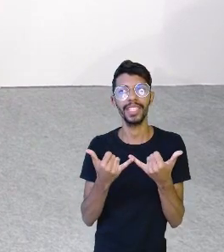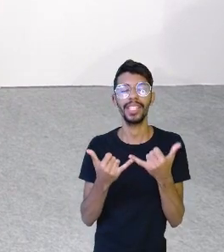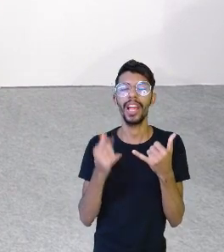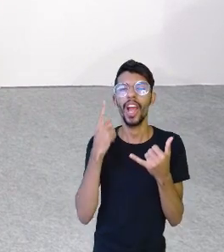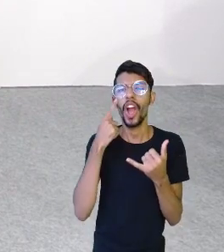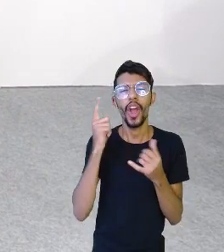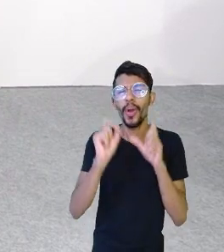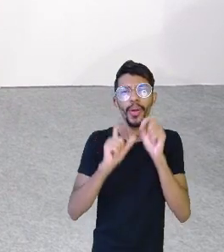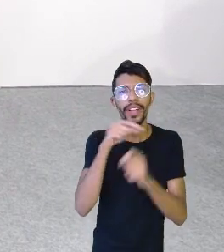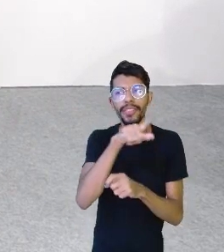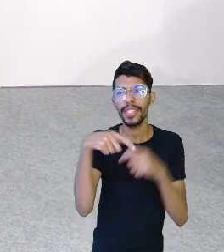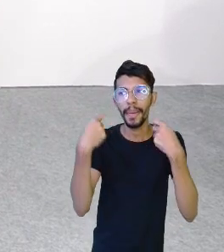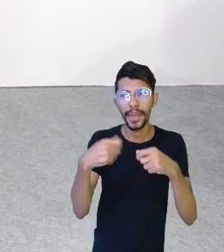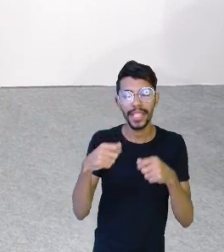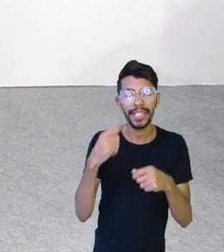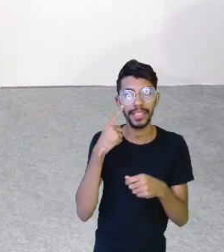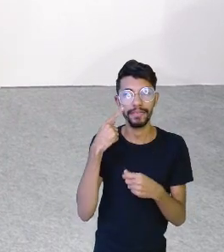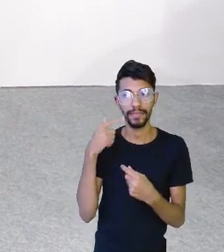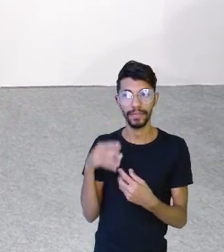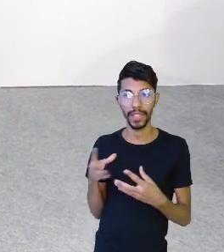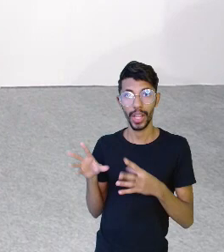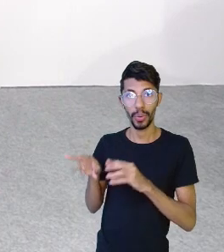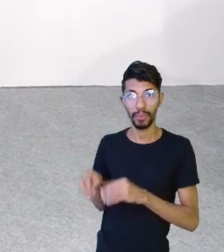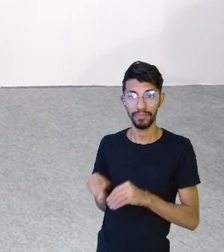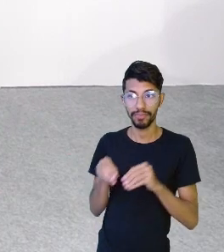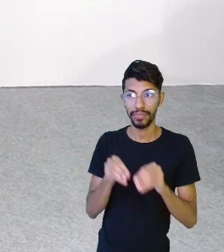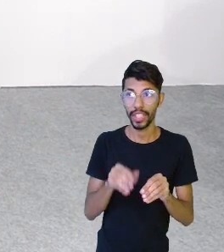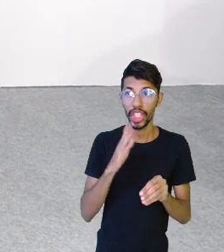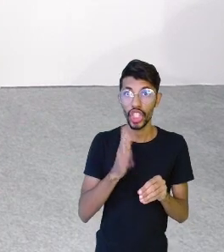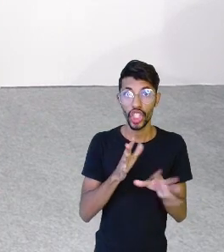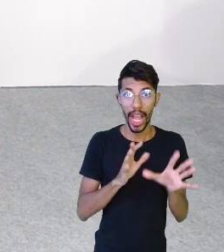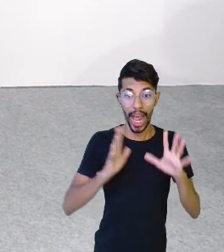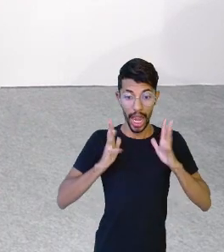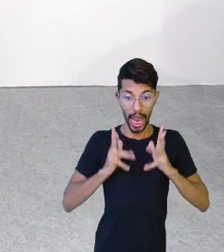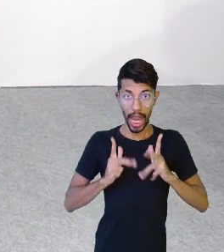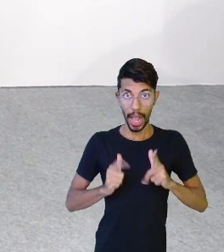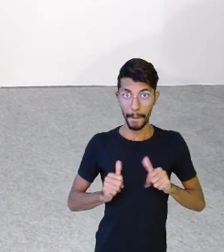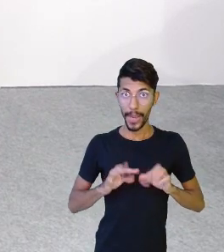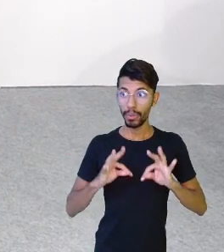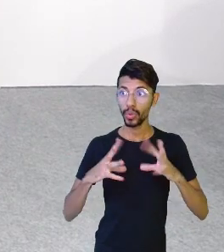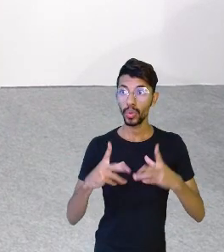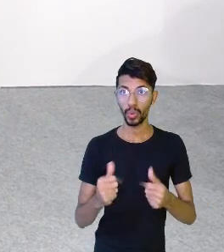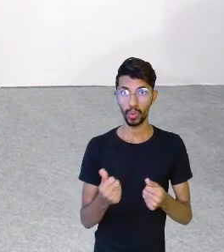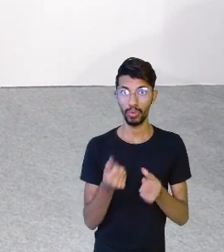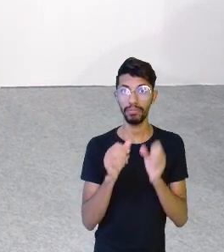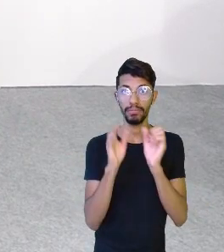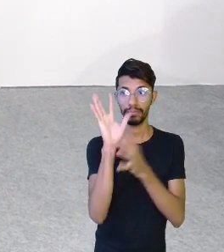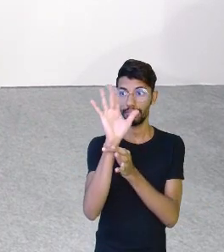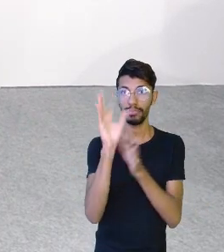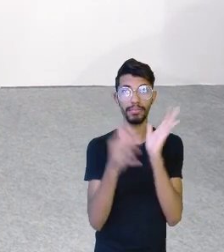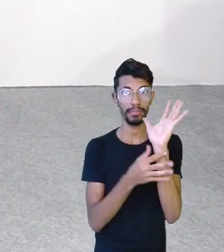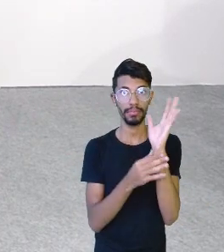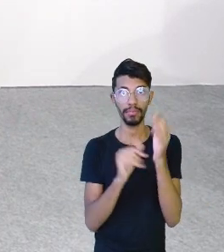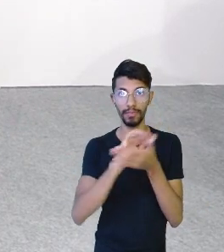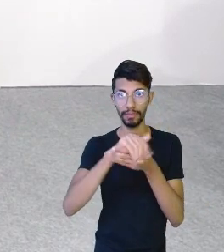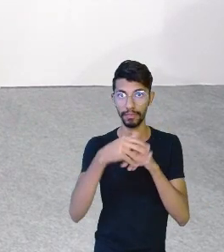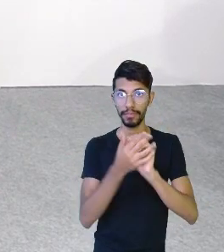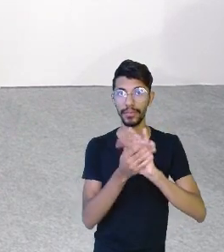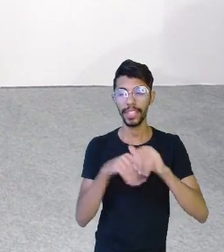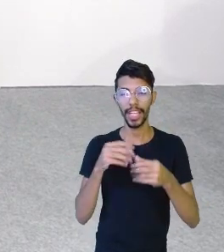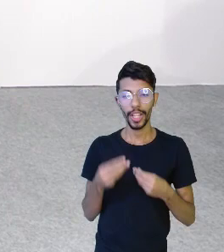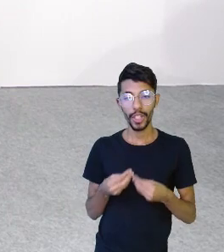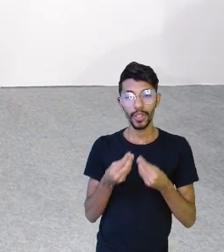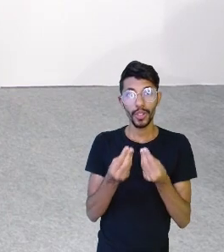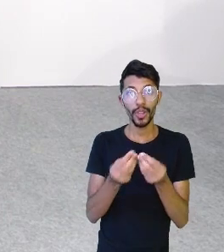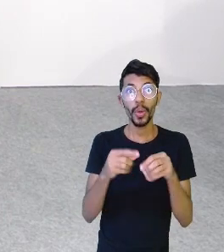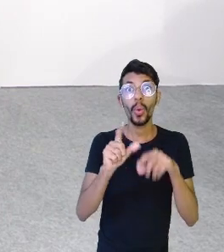vocês irão precisar? Eu trouxe aqui, nós já higienizamos as nossas mãos, eu trouxe aqui um baralho. Mas